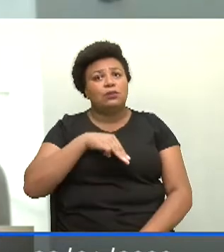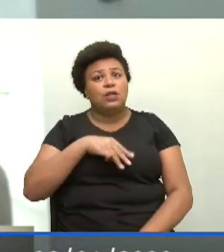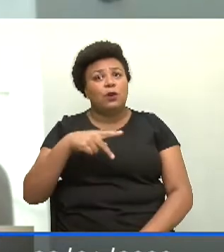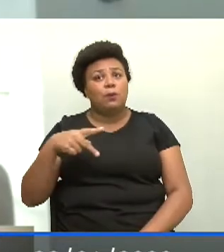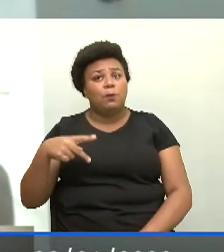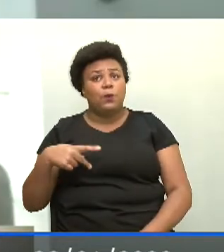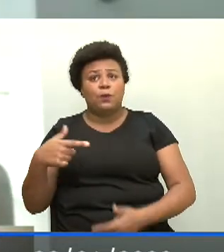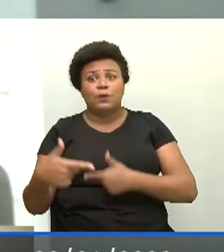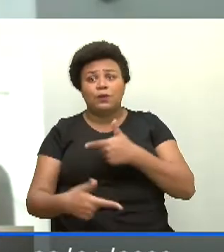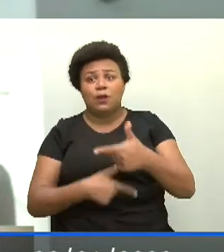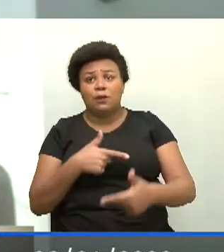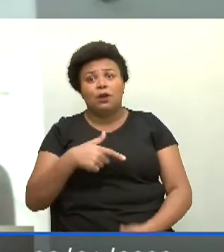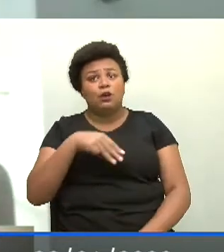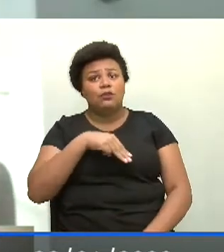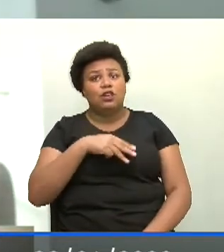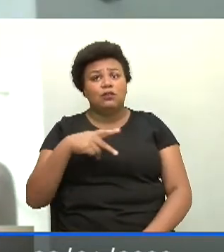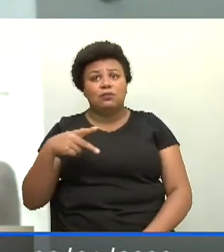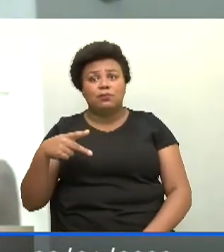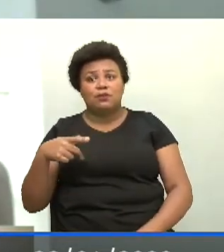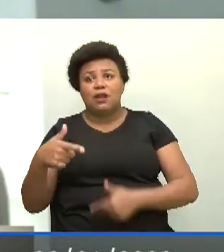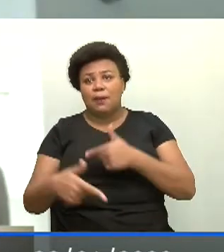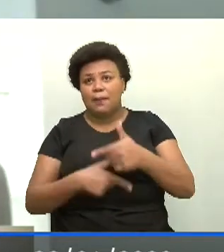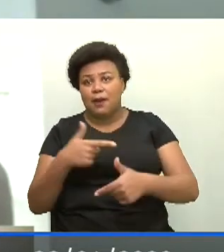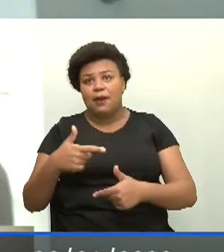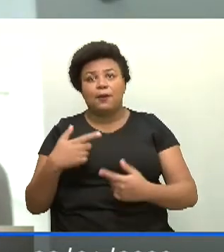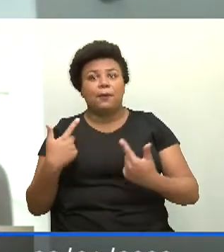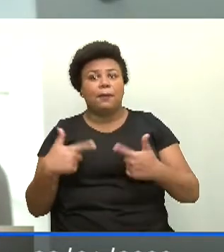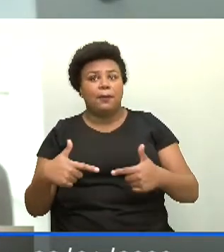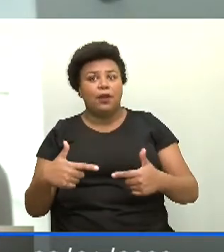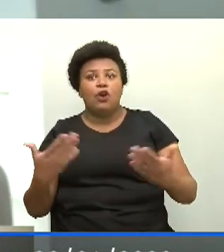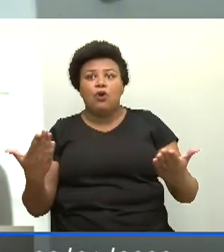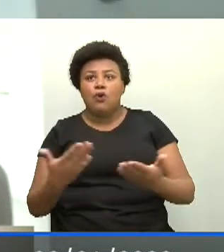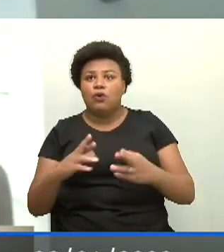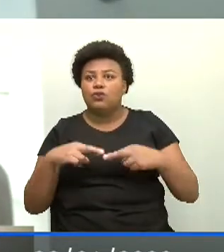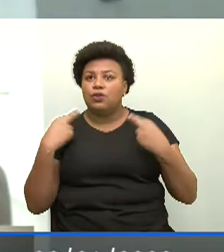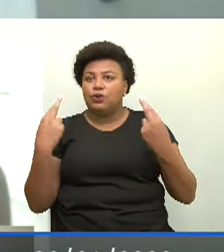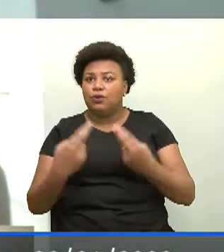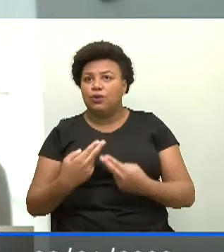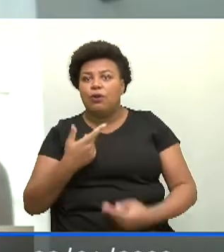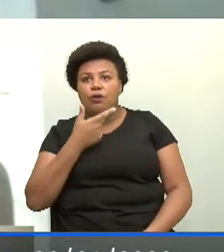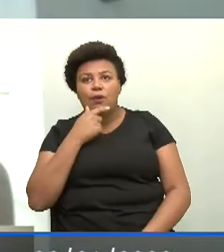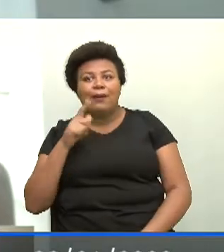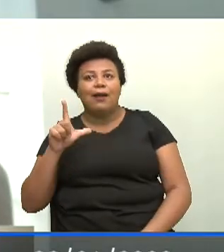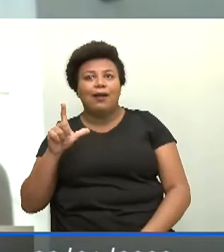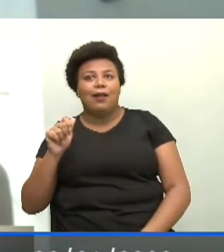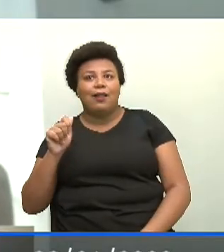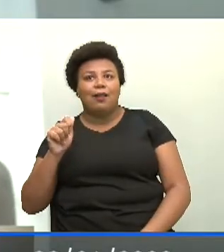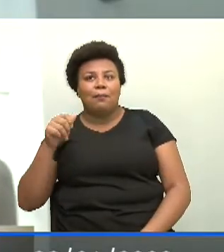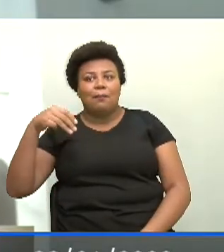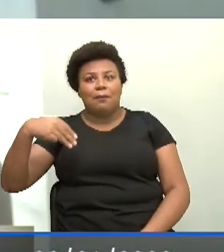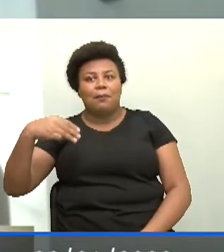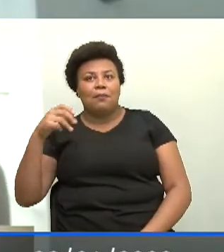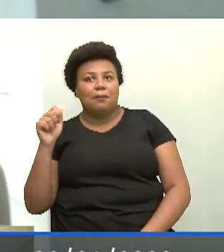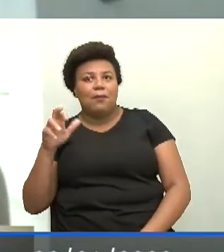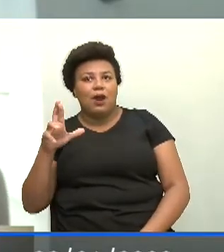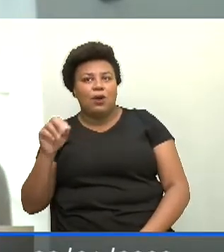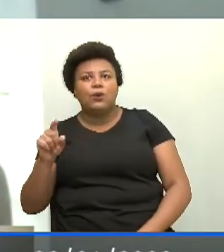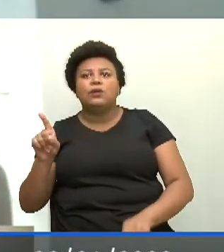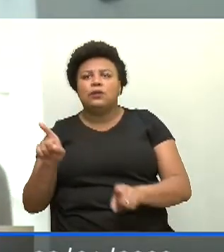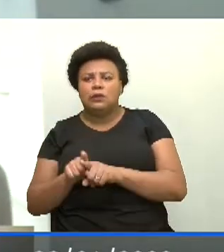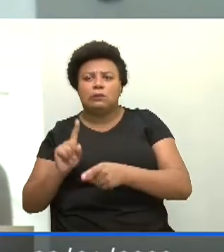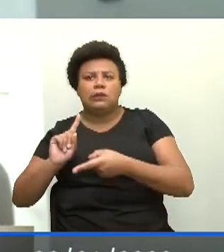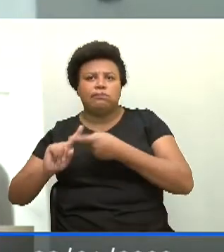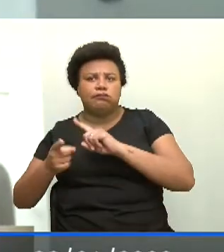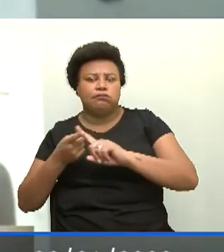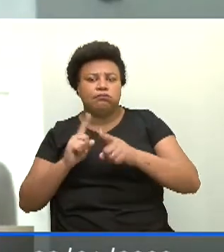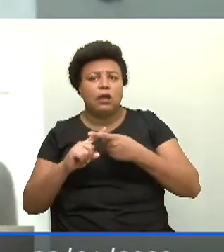Trabalho, Ministério do Trabalho e Emprego. Hoje tivemos uma reunião com o Mauro Miller, o Dr. Mauro Miller, também alinhando, temos reuniões semanais ou